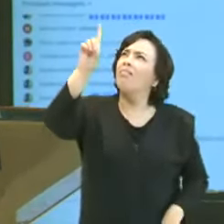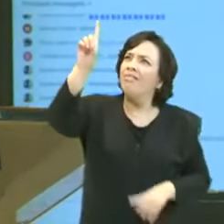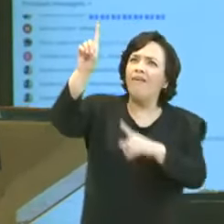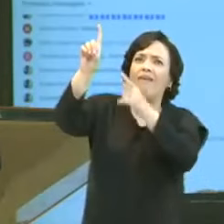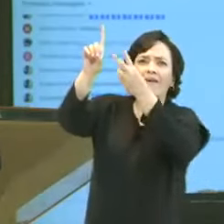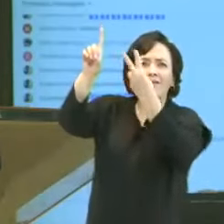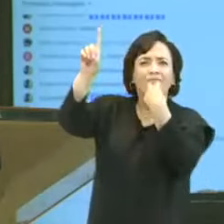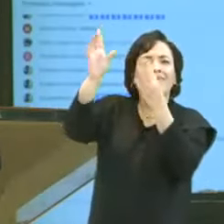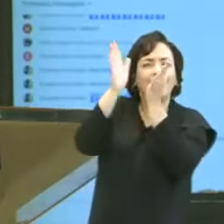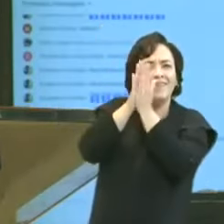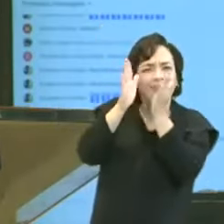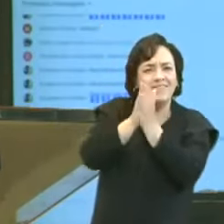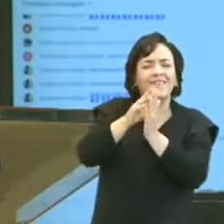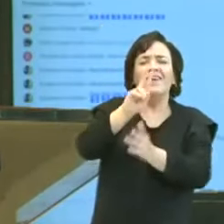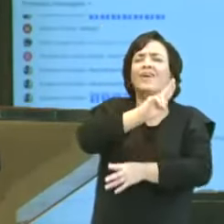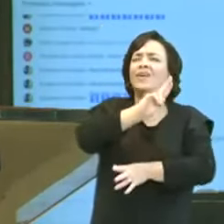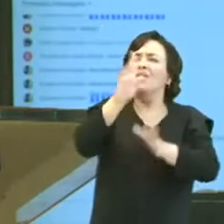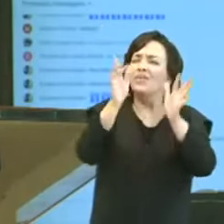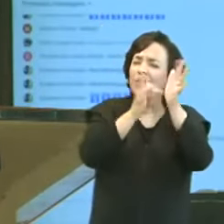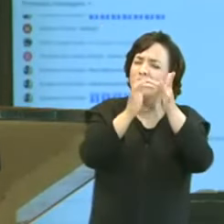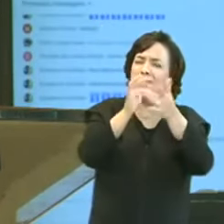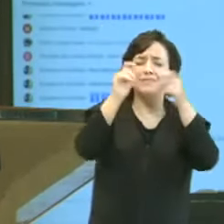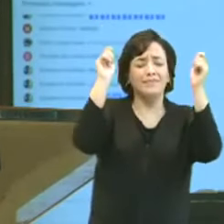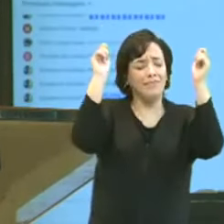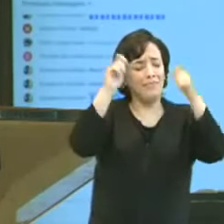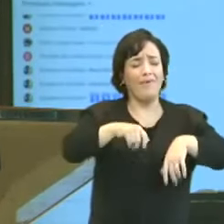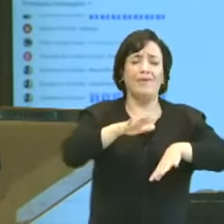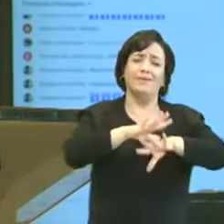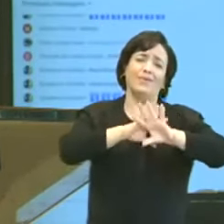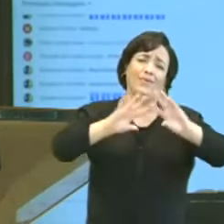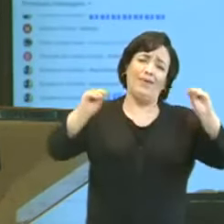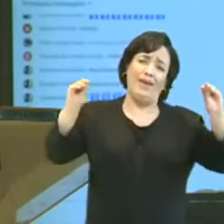orações e o nome de Jesus é capaz de nos curar.